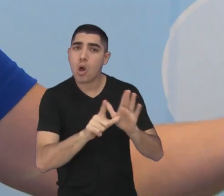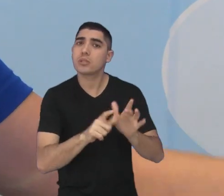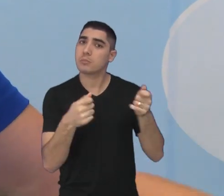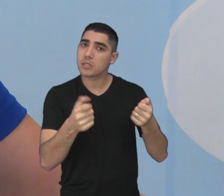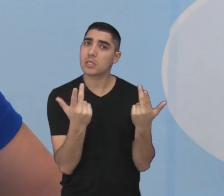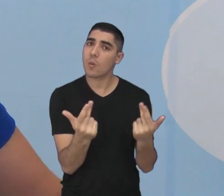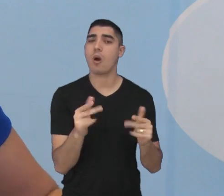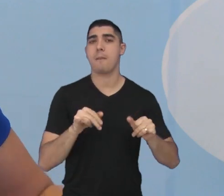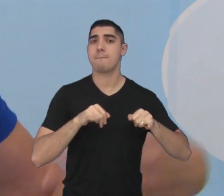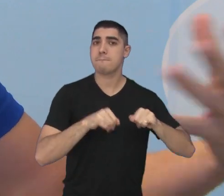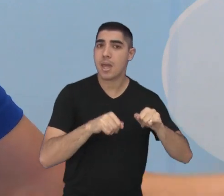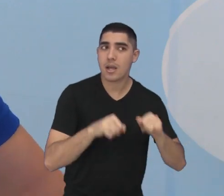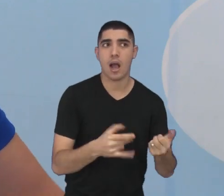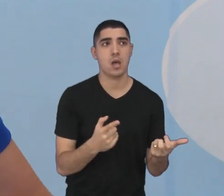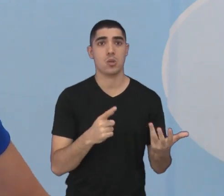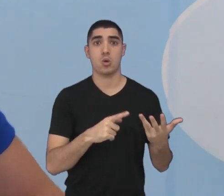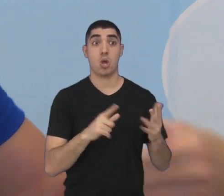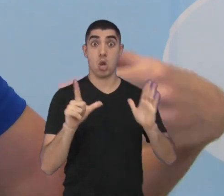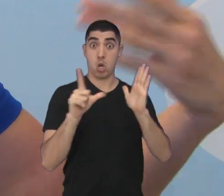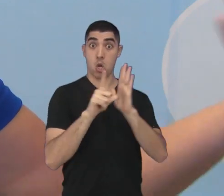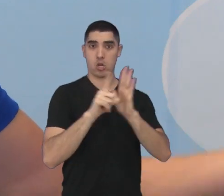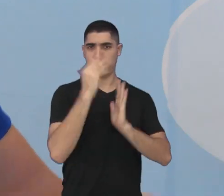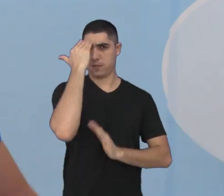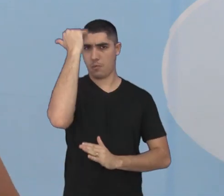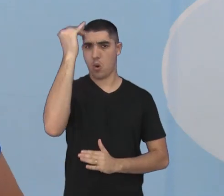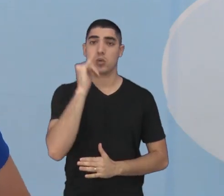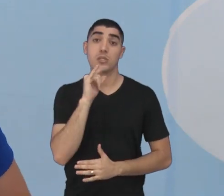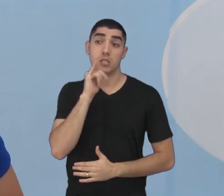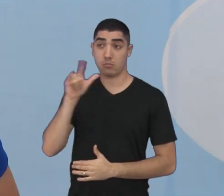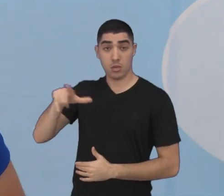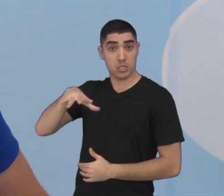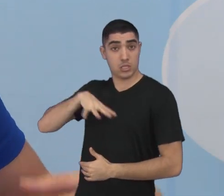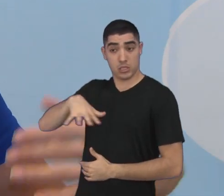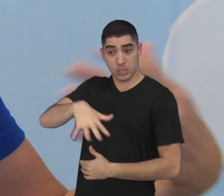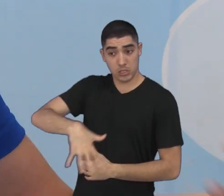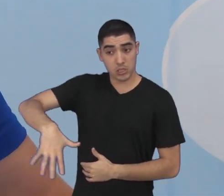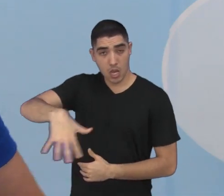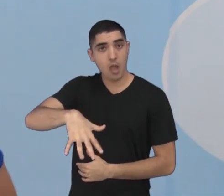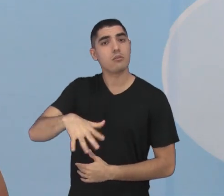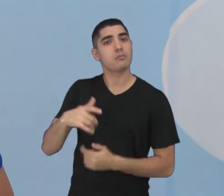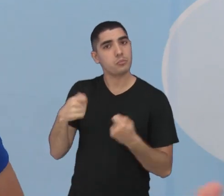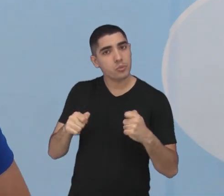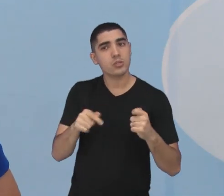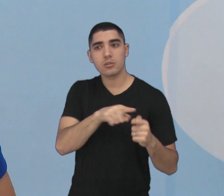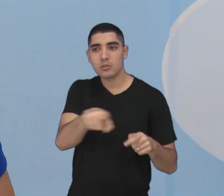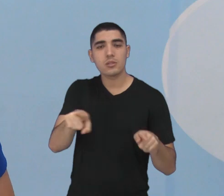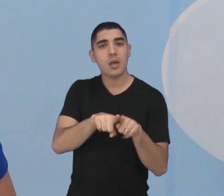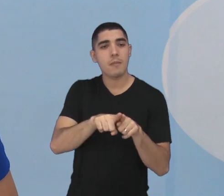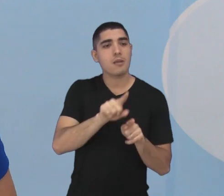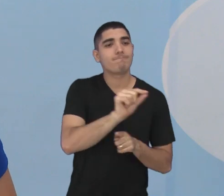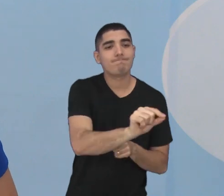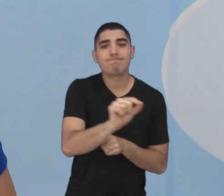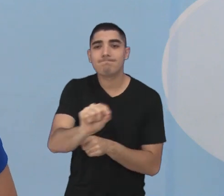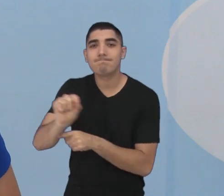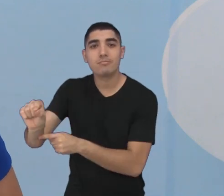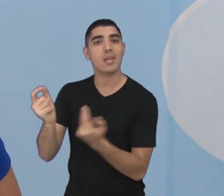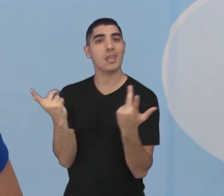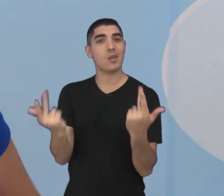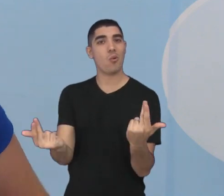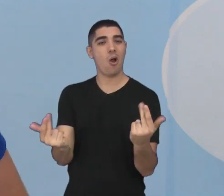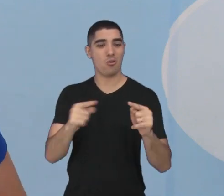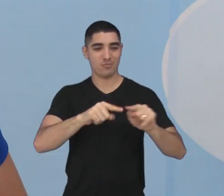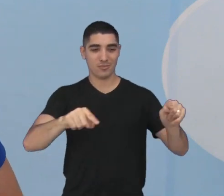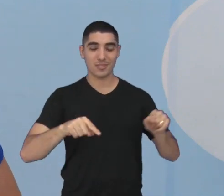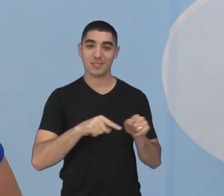como supermercados, grandes lojas, né? Então, a gente tem o calçadão, o centro, a gente tem outros pontos que poderiam oferecer